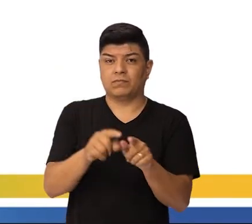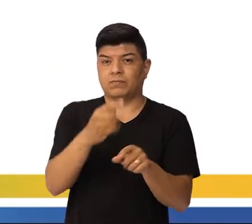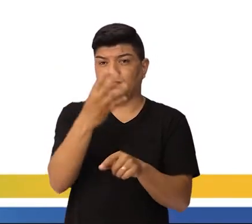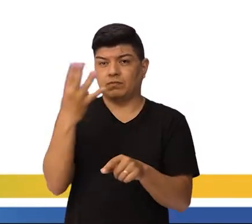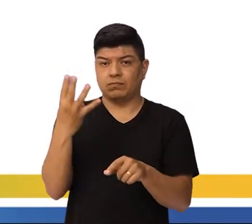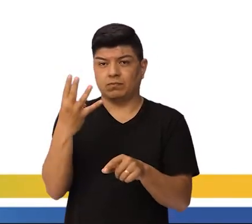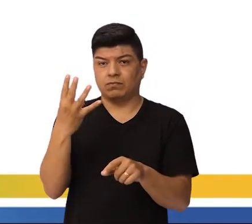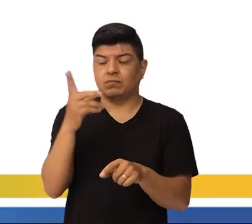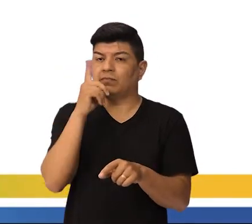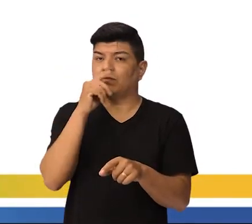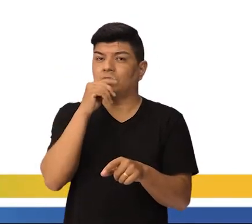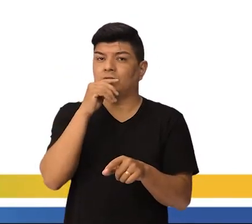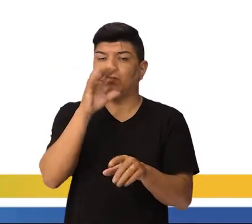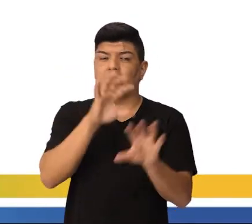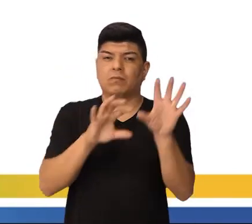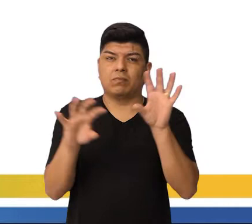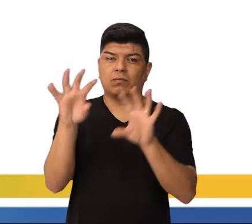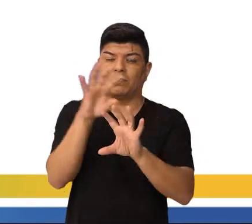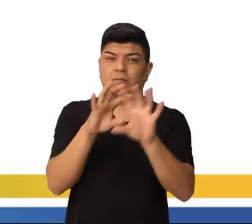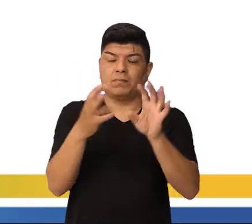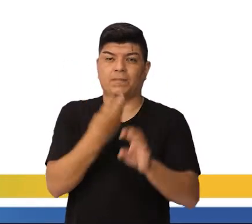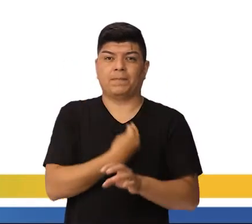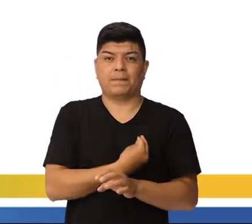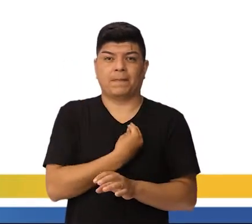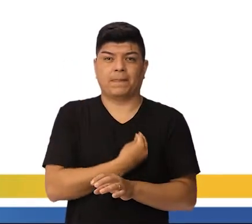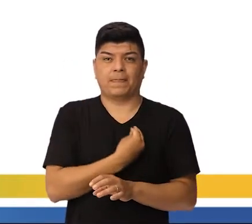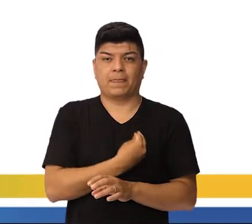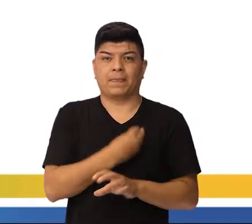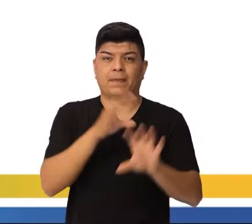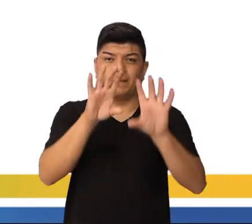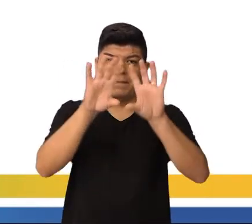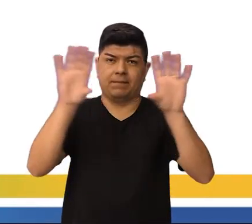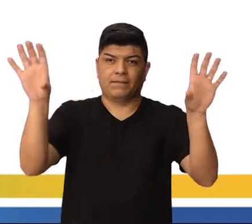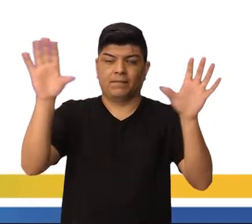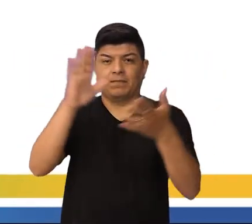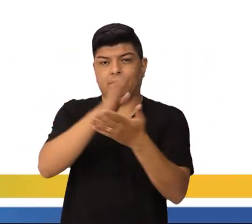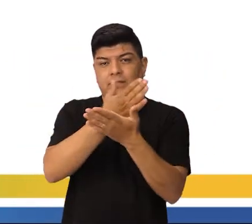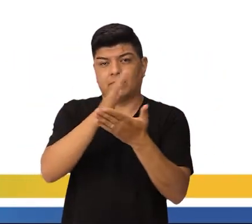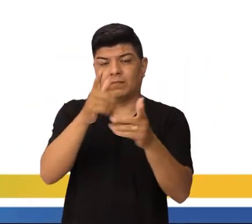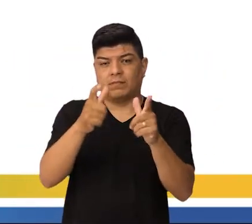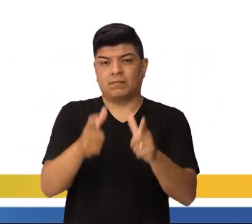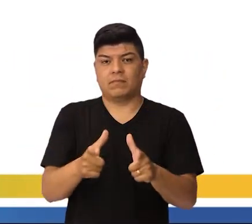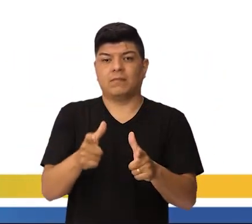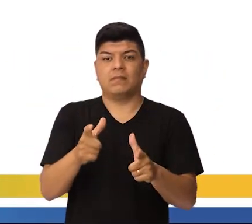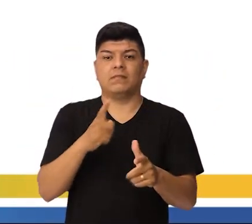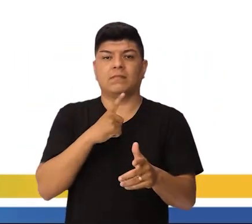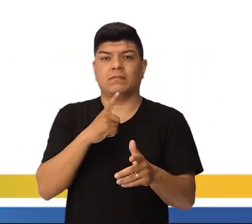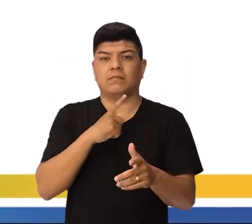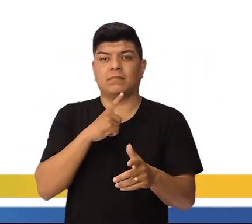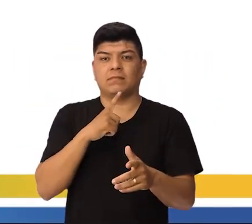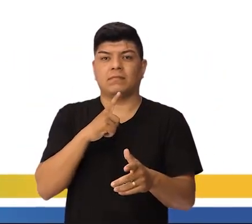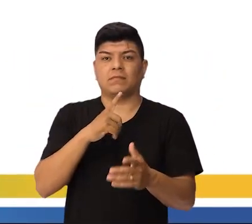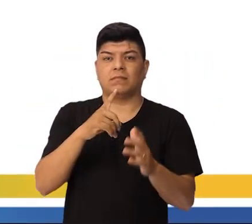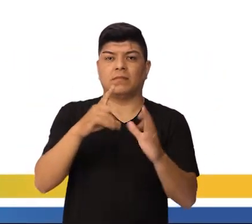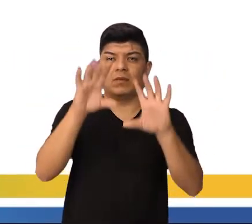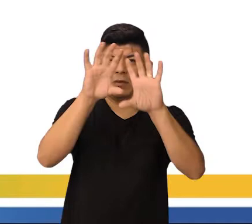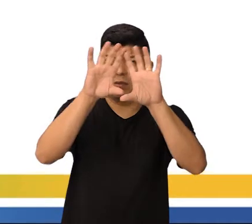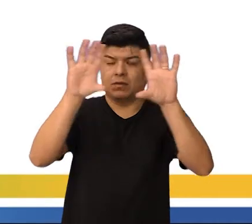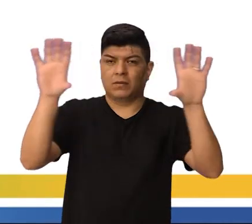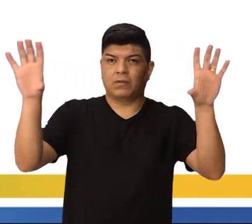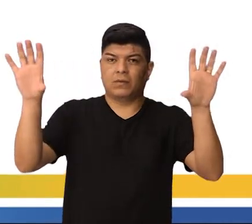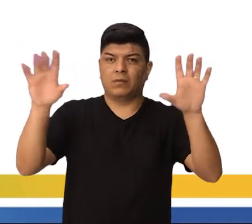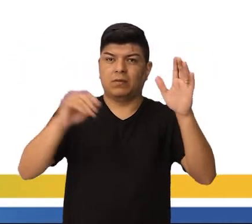de vapor de água presente na atmosfera. Em alguns lugares é possível ter uma quantidade de umidade alta,